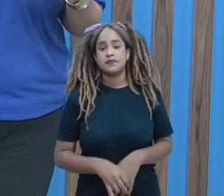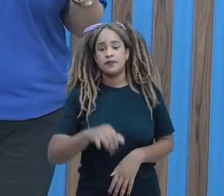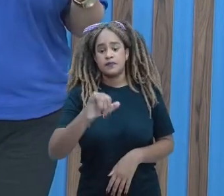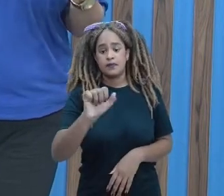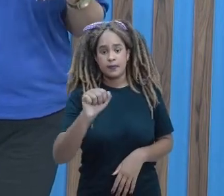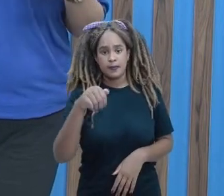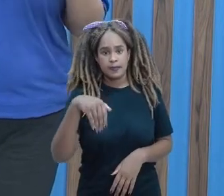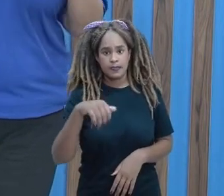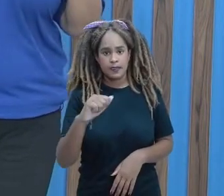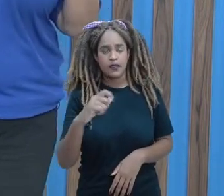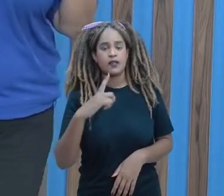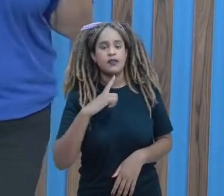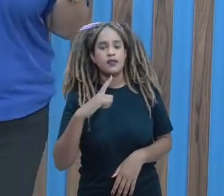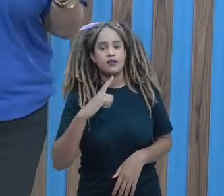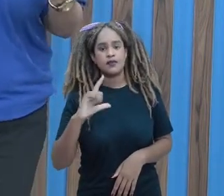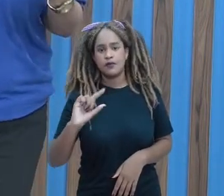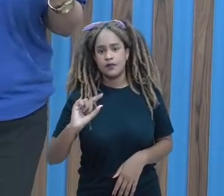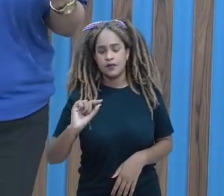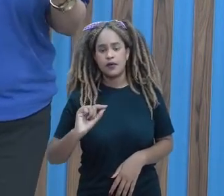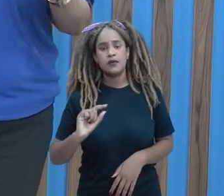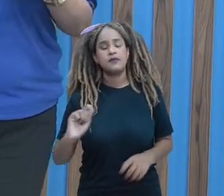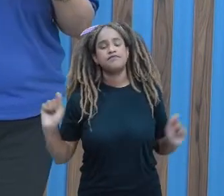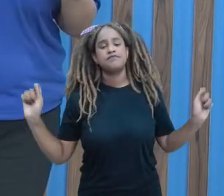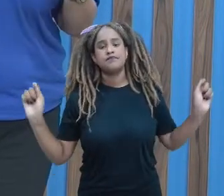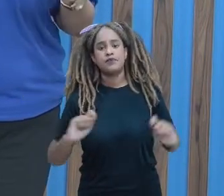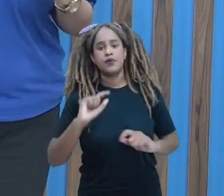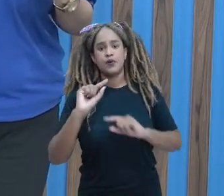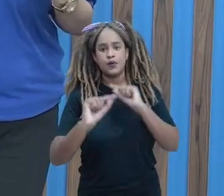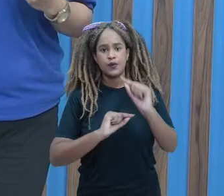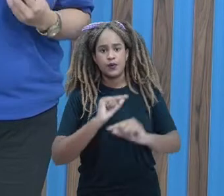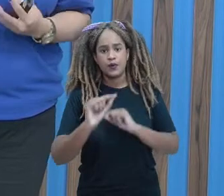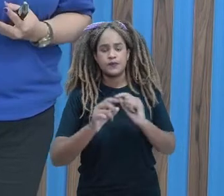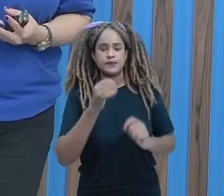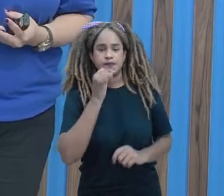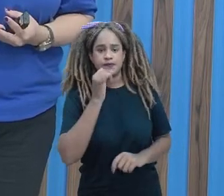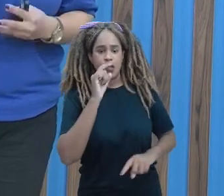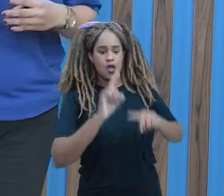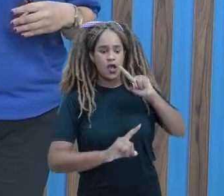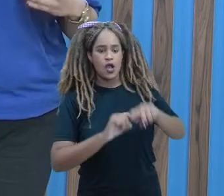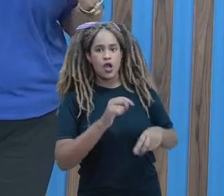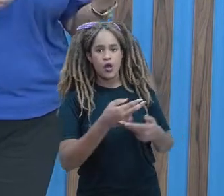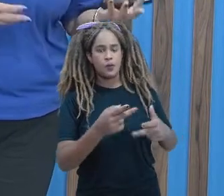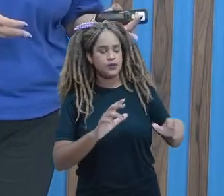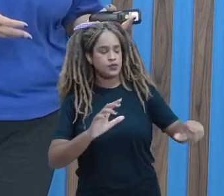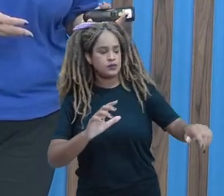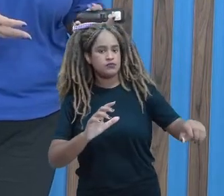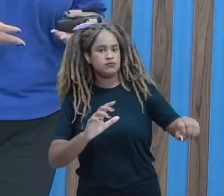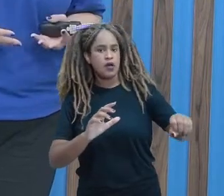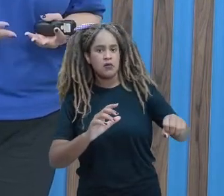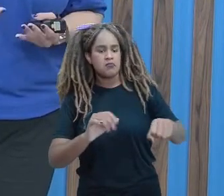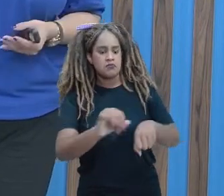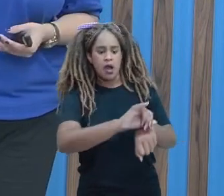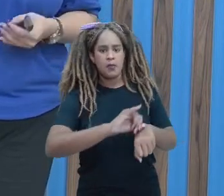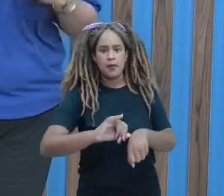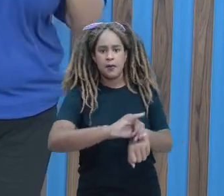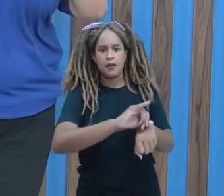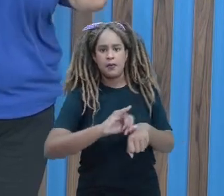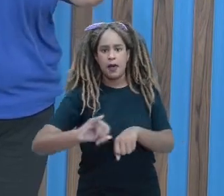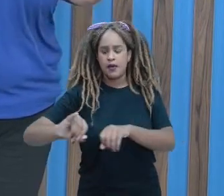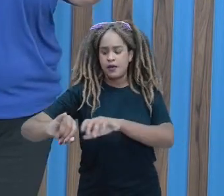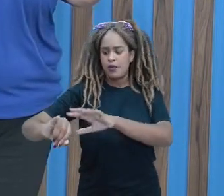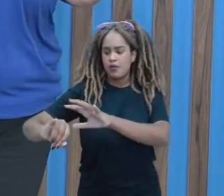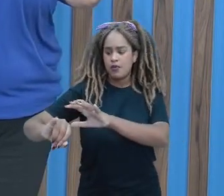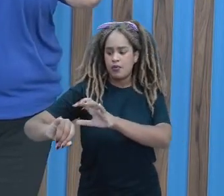tem essa capacidade, né, de atrair ou de repelir determinados materiais